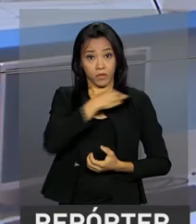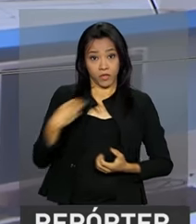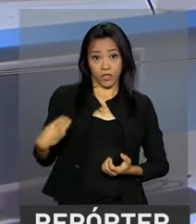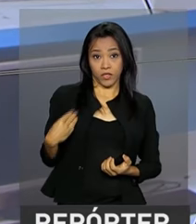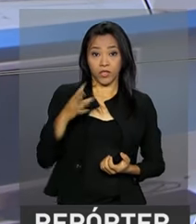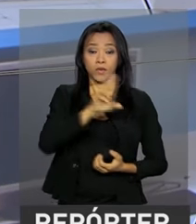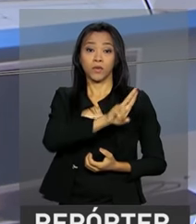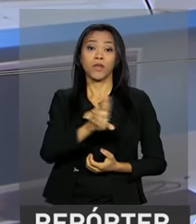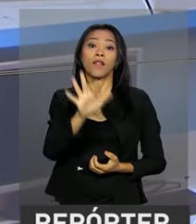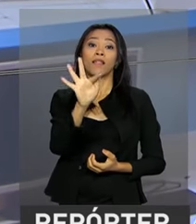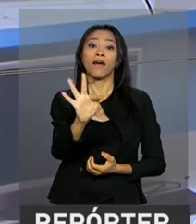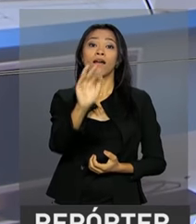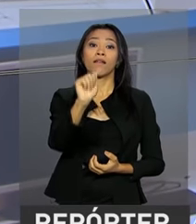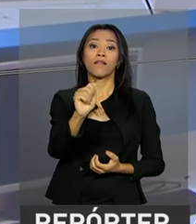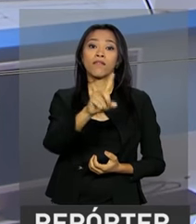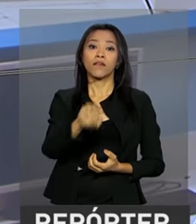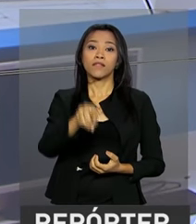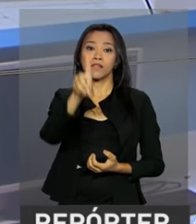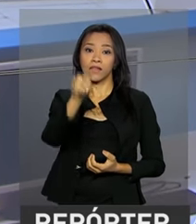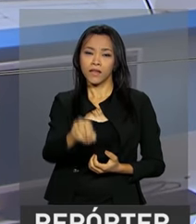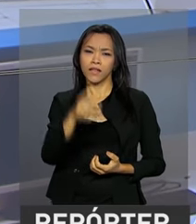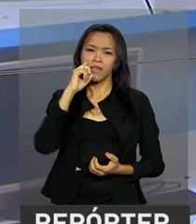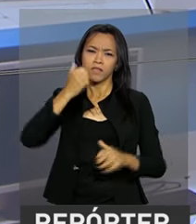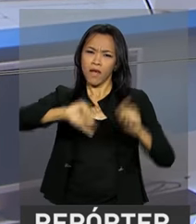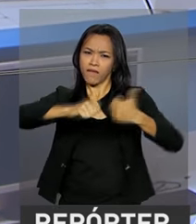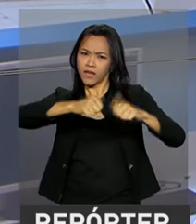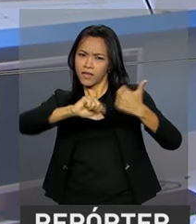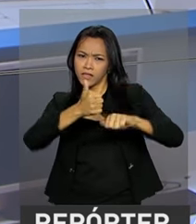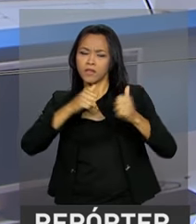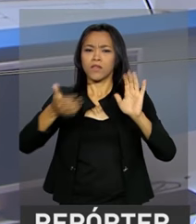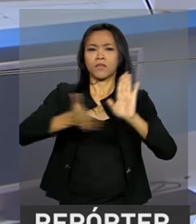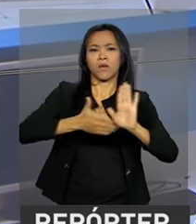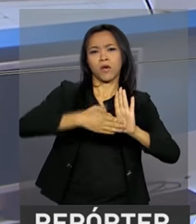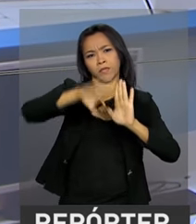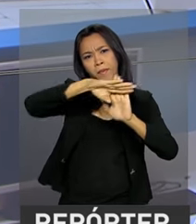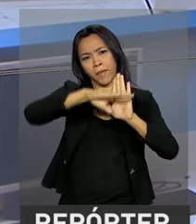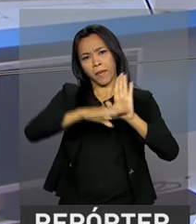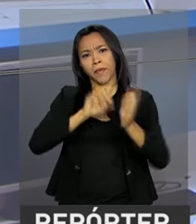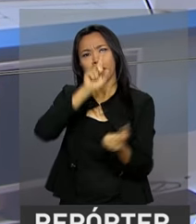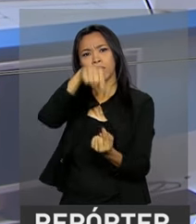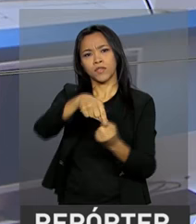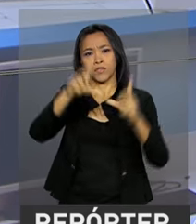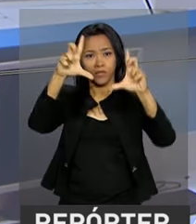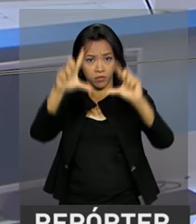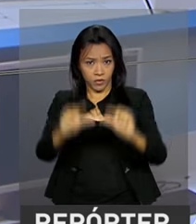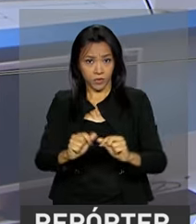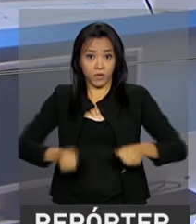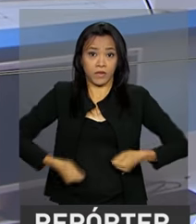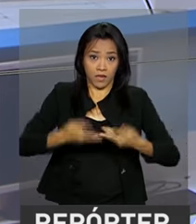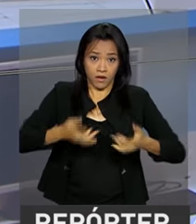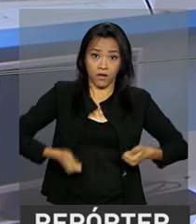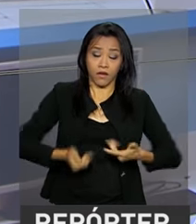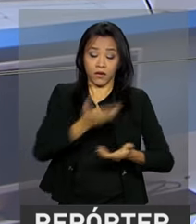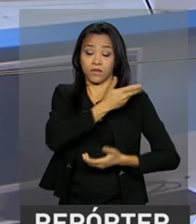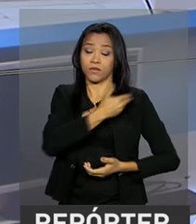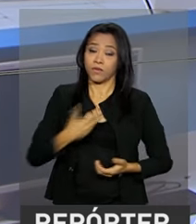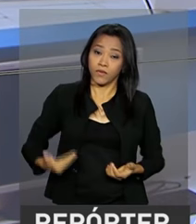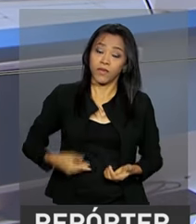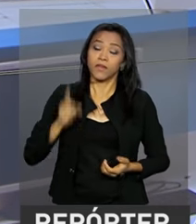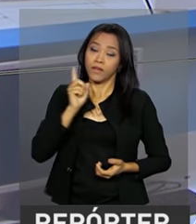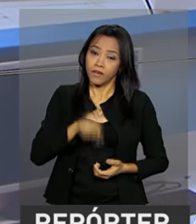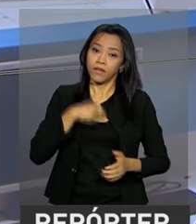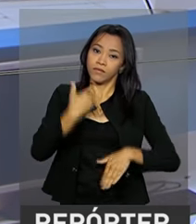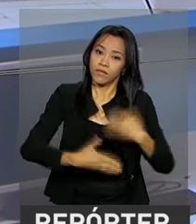fez um balanço sobre as medidas adotadas pelo governo para diminuir os gastos públicos e, com isso, retomar o